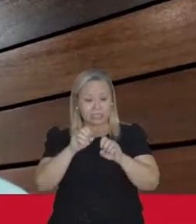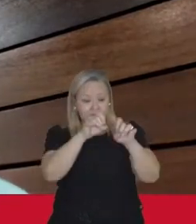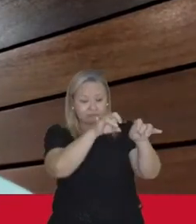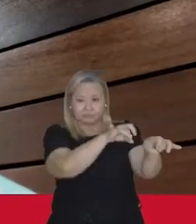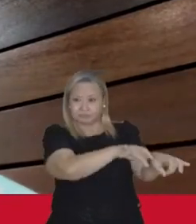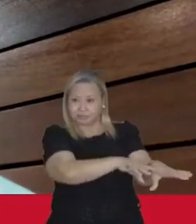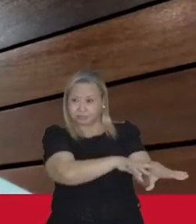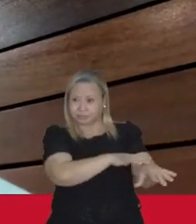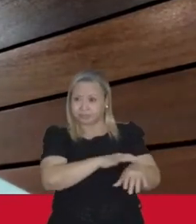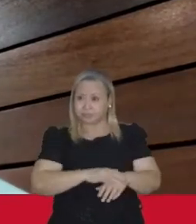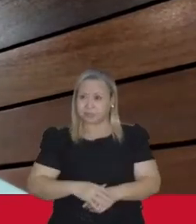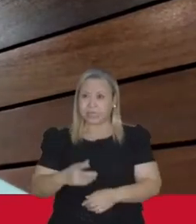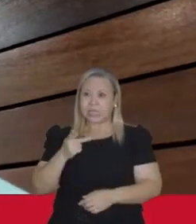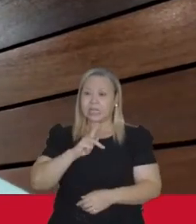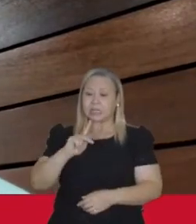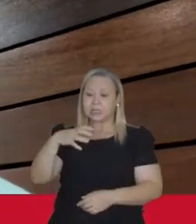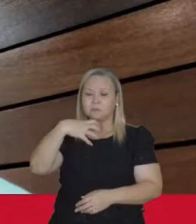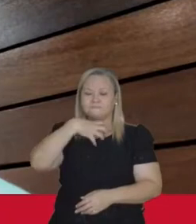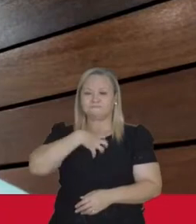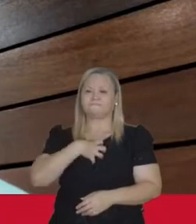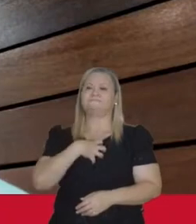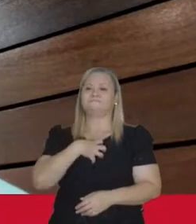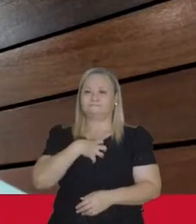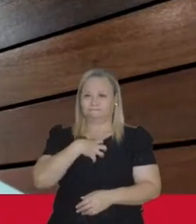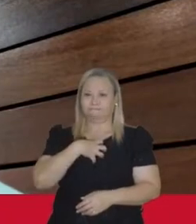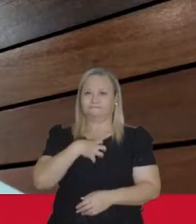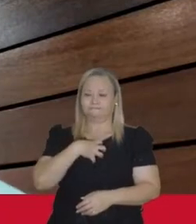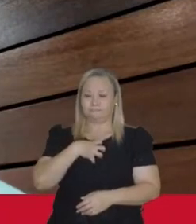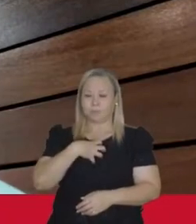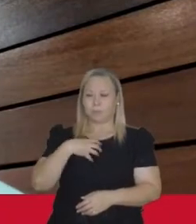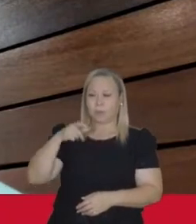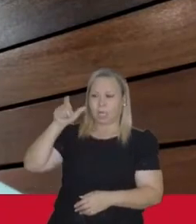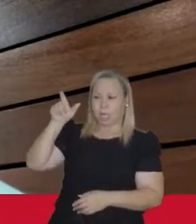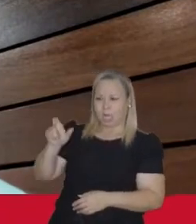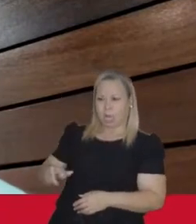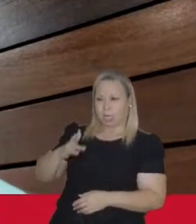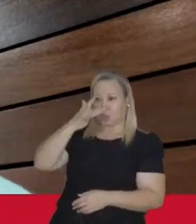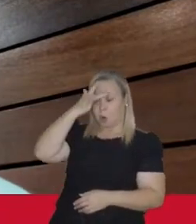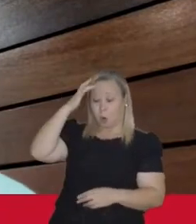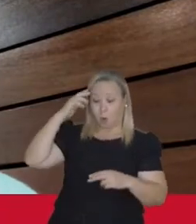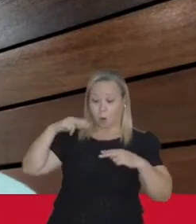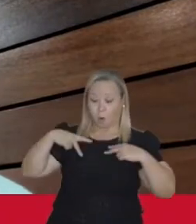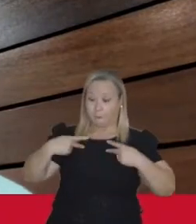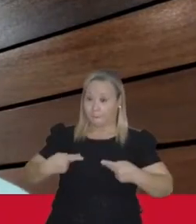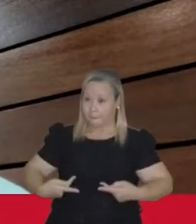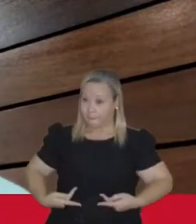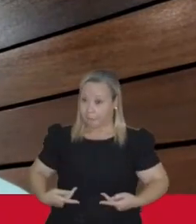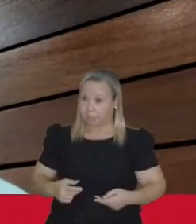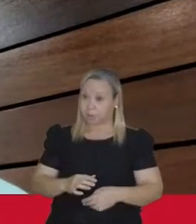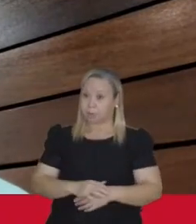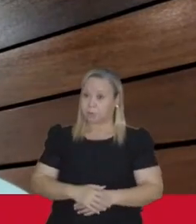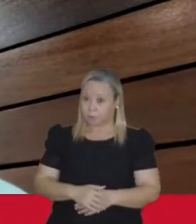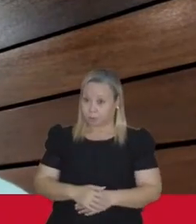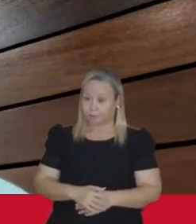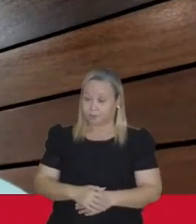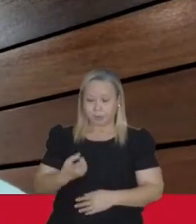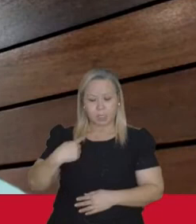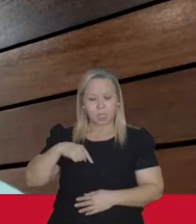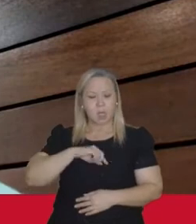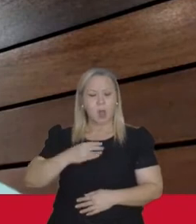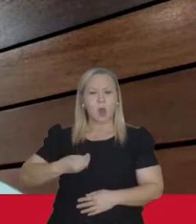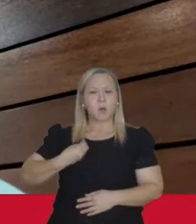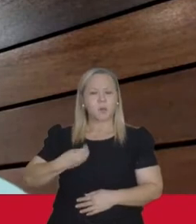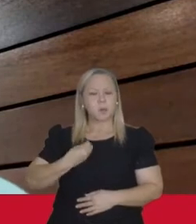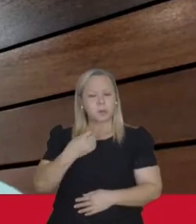destitui da sua condição de sujeito, de humanidade, né? Então, nós vivemos